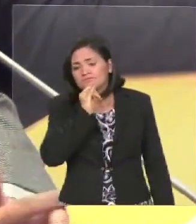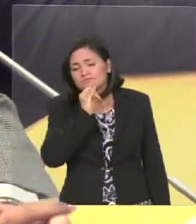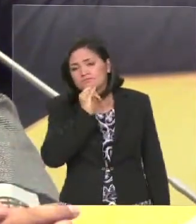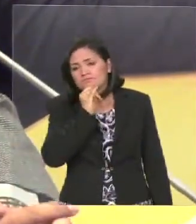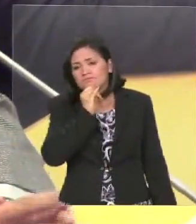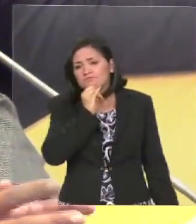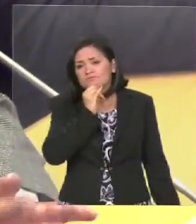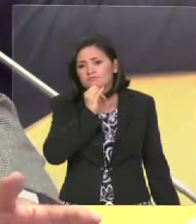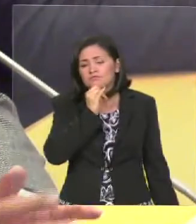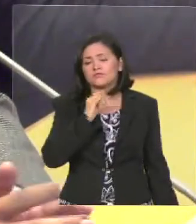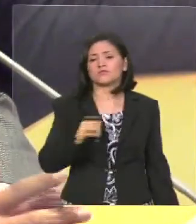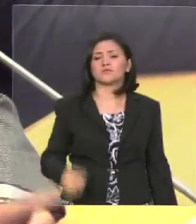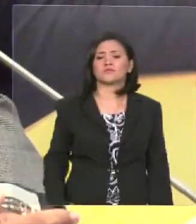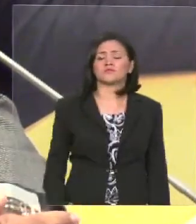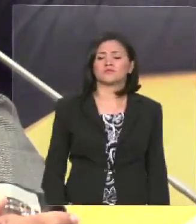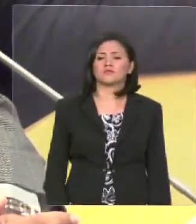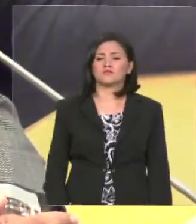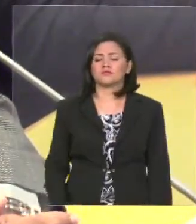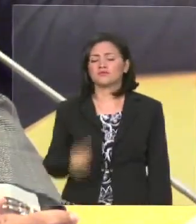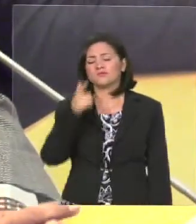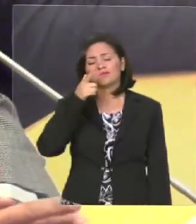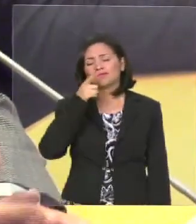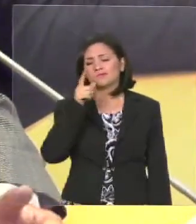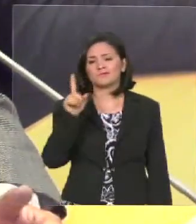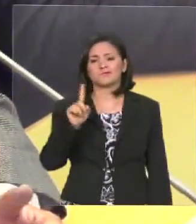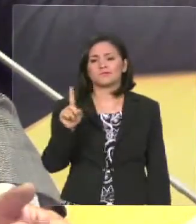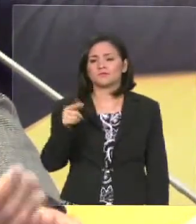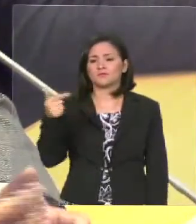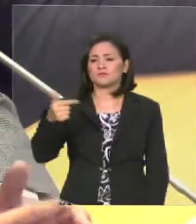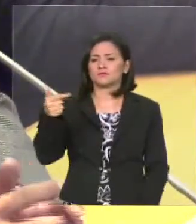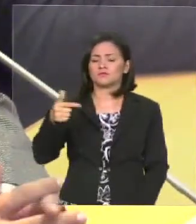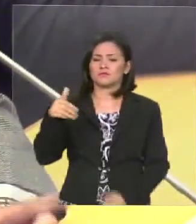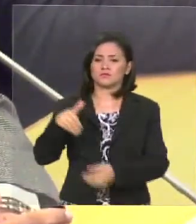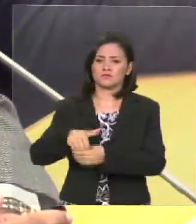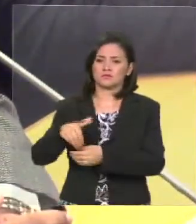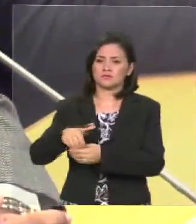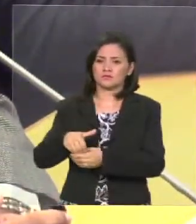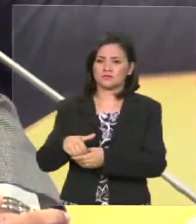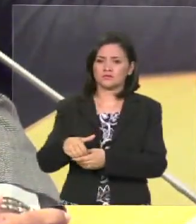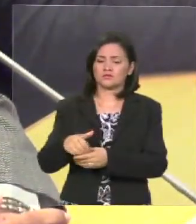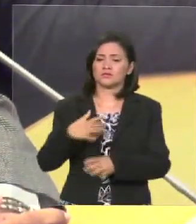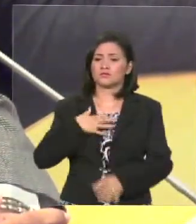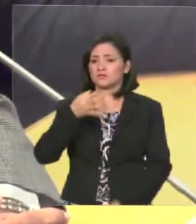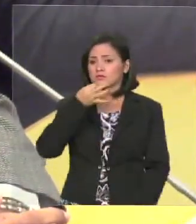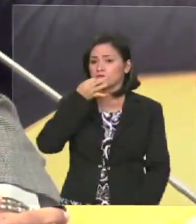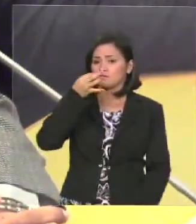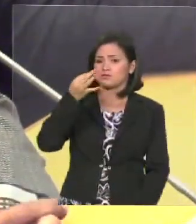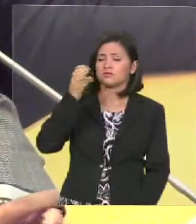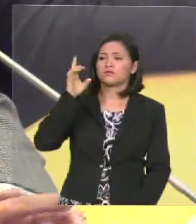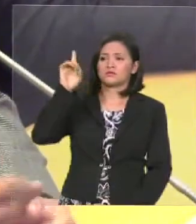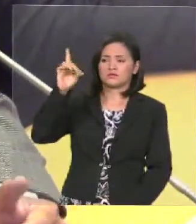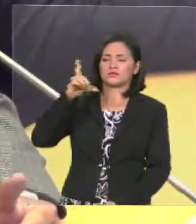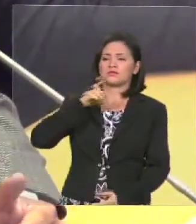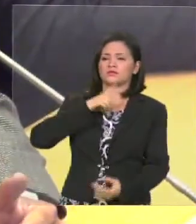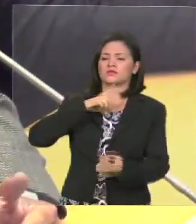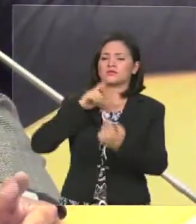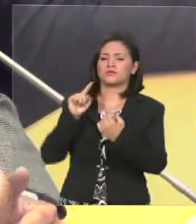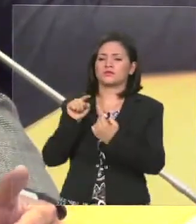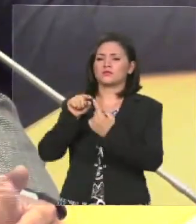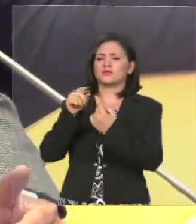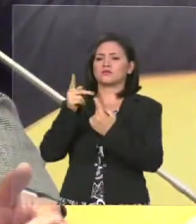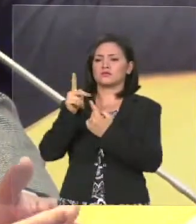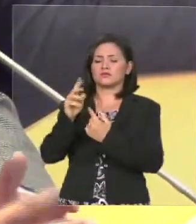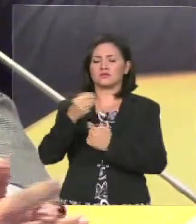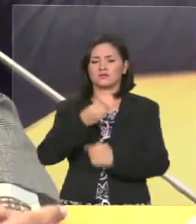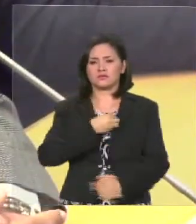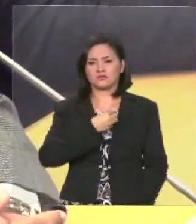quis que Vossa Excelência estivesse nesse segundo turno. Creio eu que ele tem também ainda um propósito, a Vossa Excelência. E quem foi para o segundo turno também